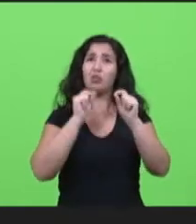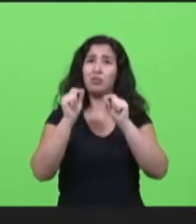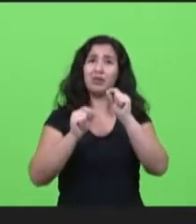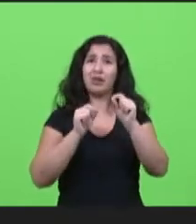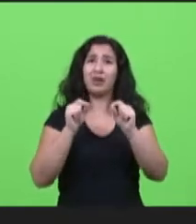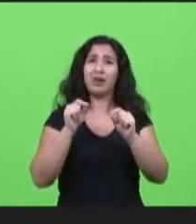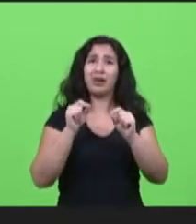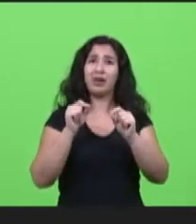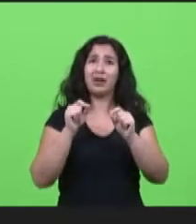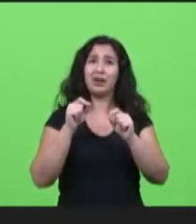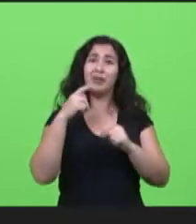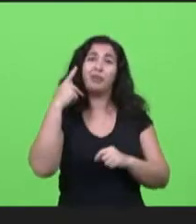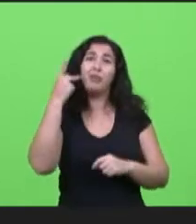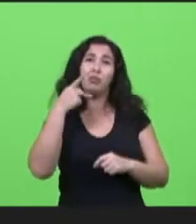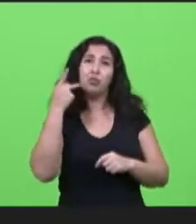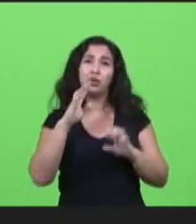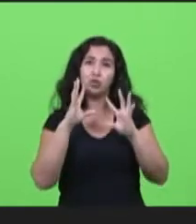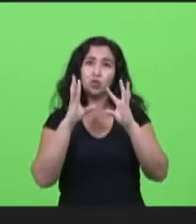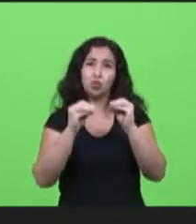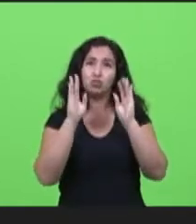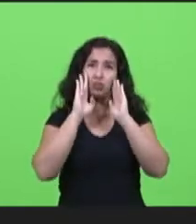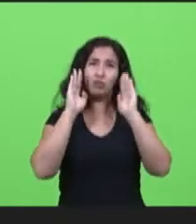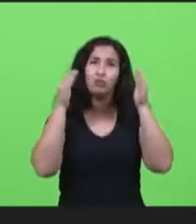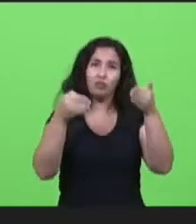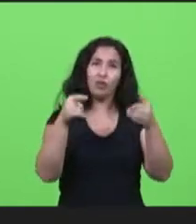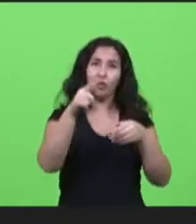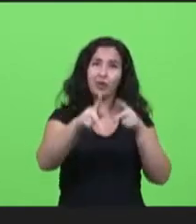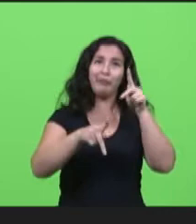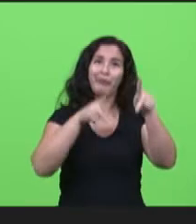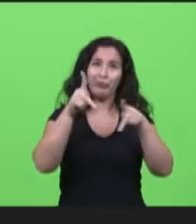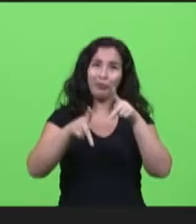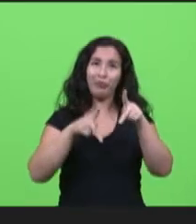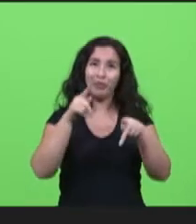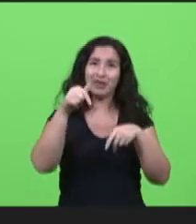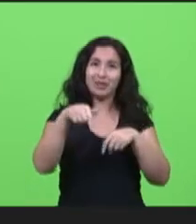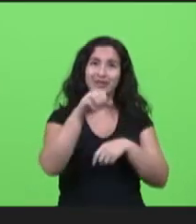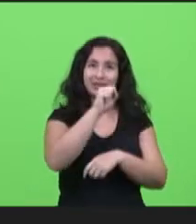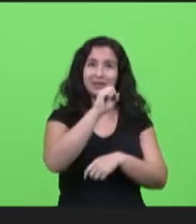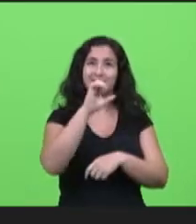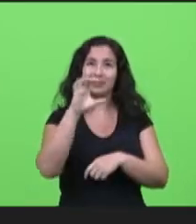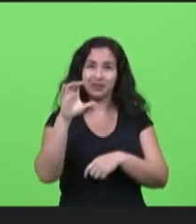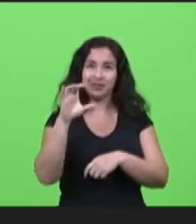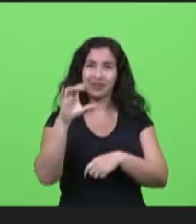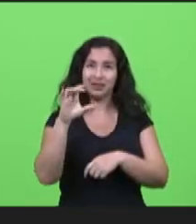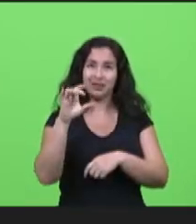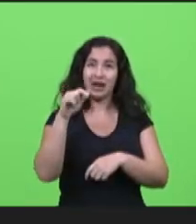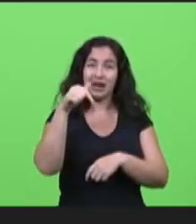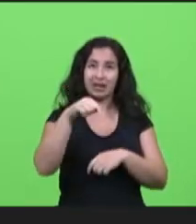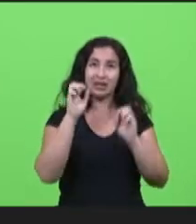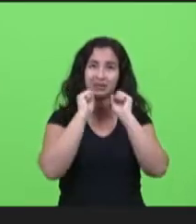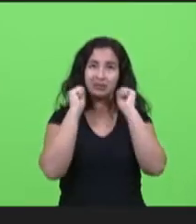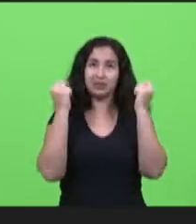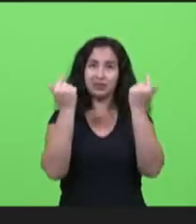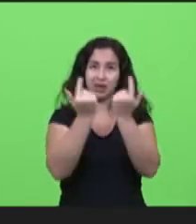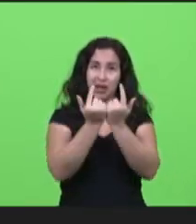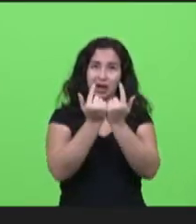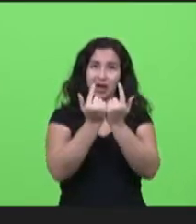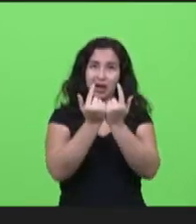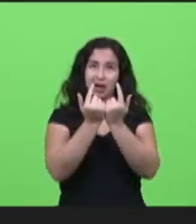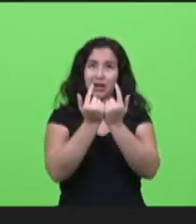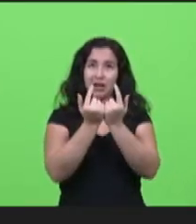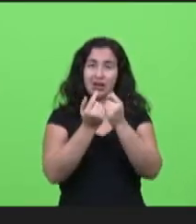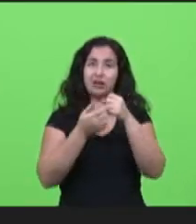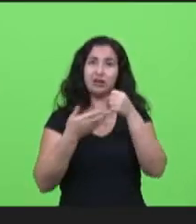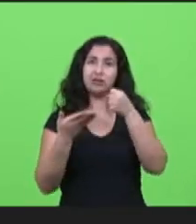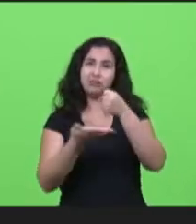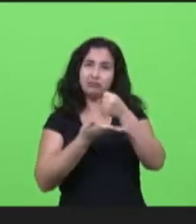que o Parlamento de Santa Catarina, a Assembleia Legislativa do Estado de Santa Catarina, é um dos pilares fortes mesmo que